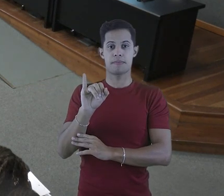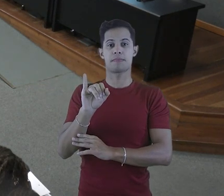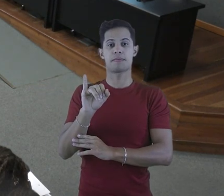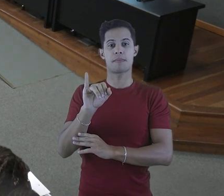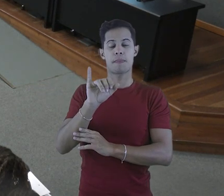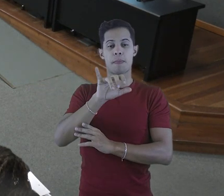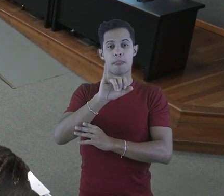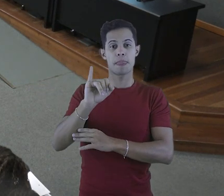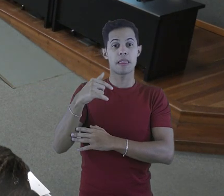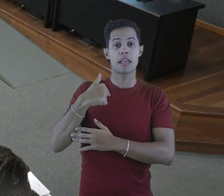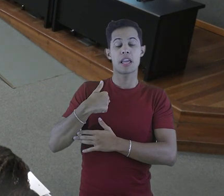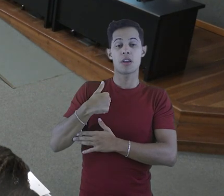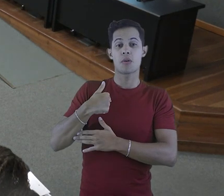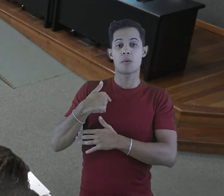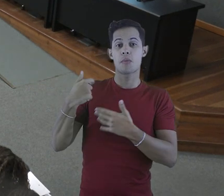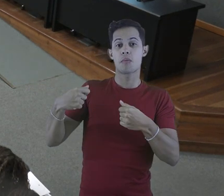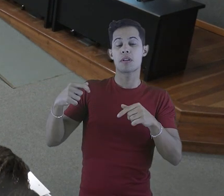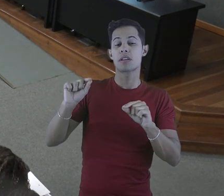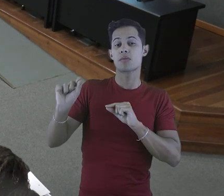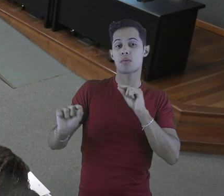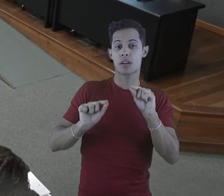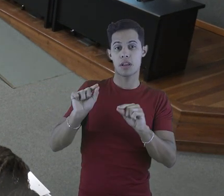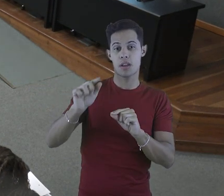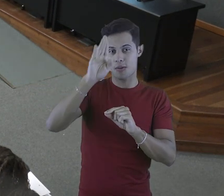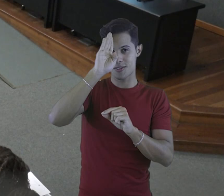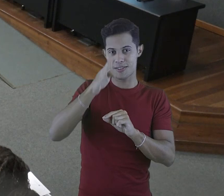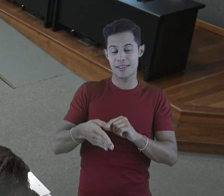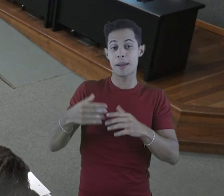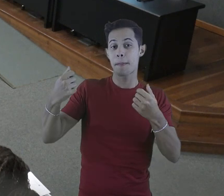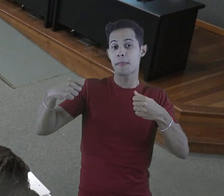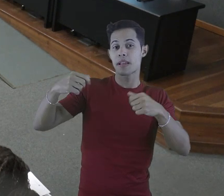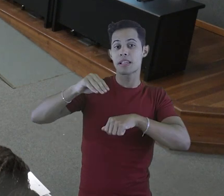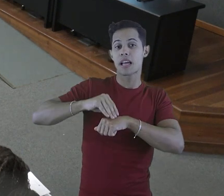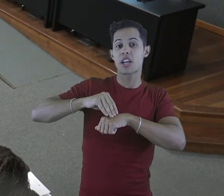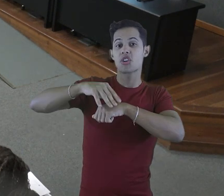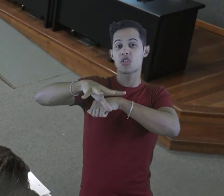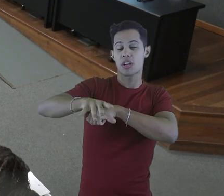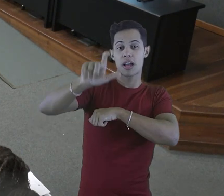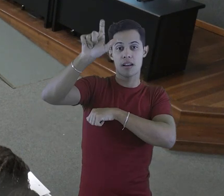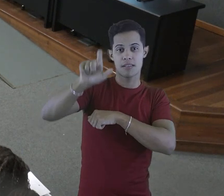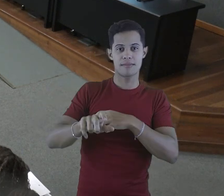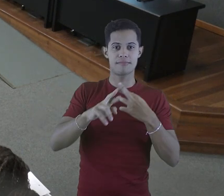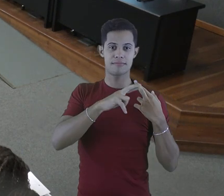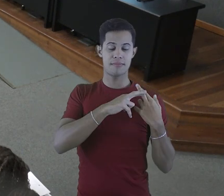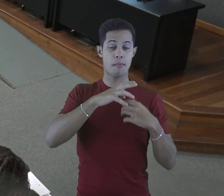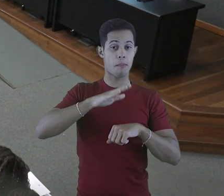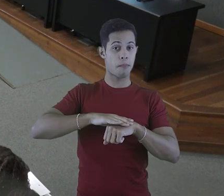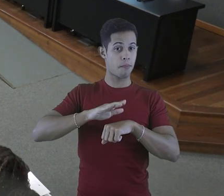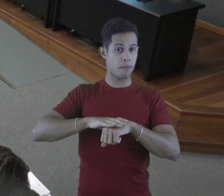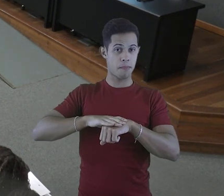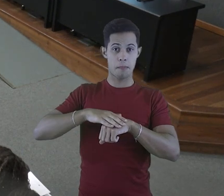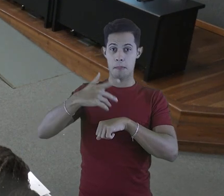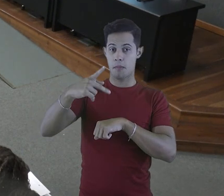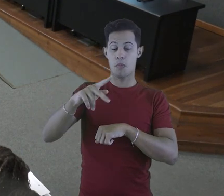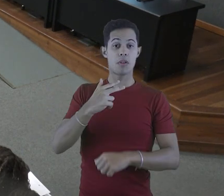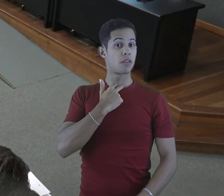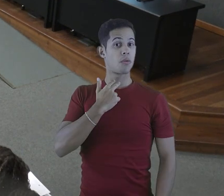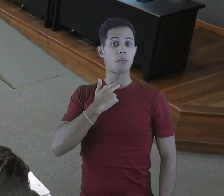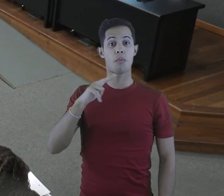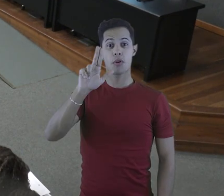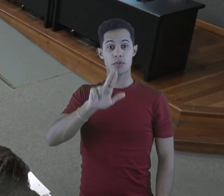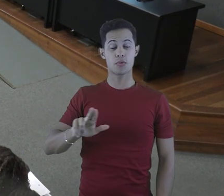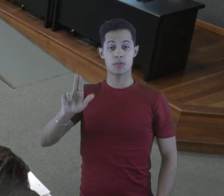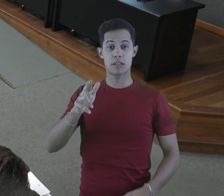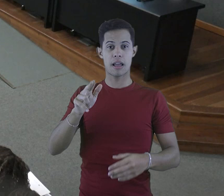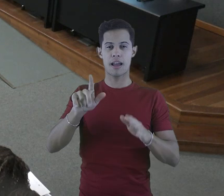desde que e aí eu vou para o inciso 3 já direto aqui seja indicado e encarregado então vocês